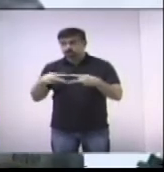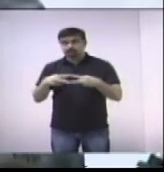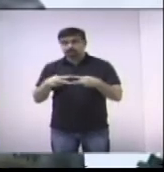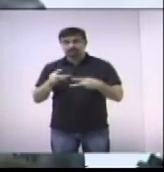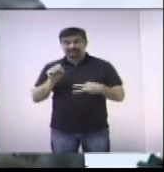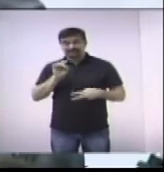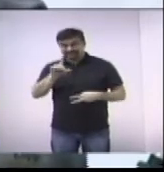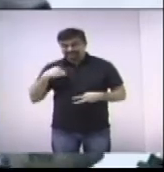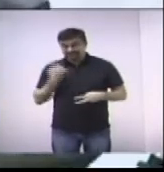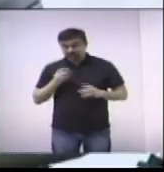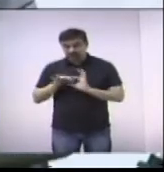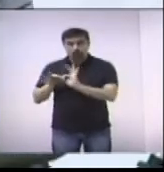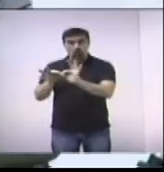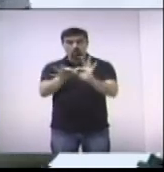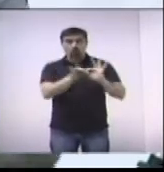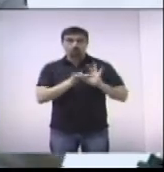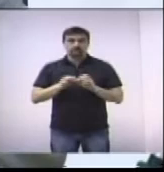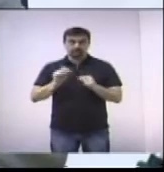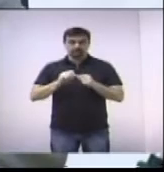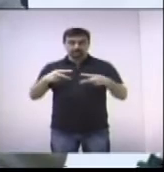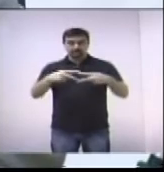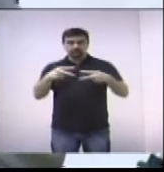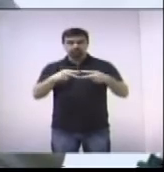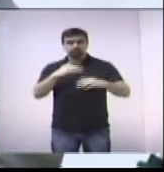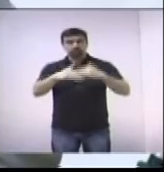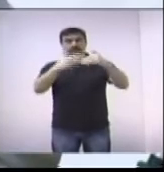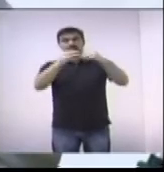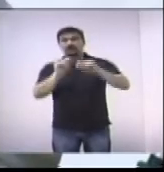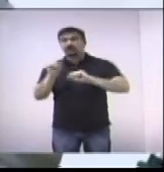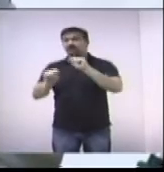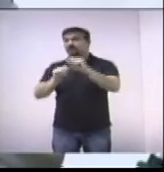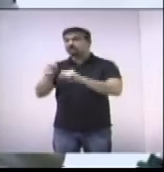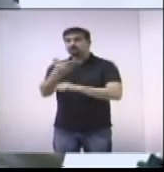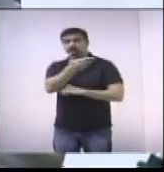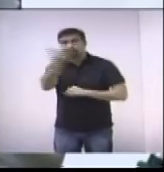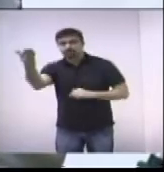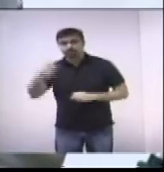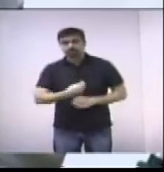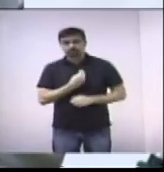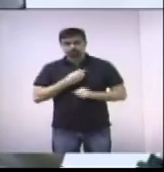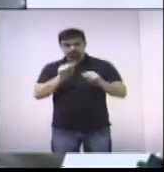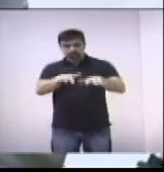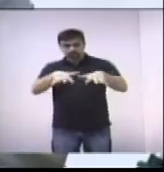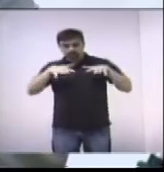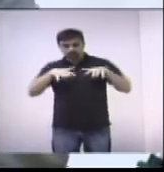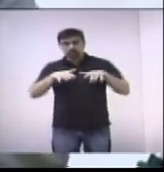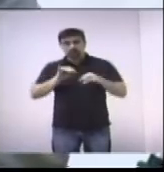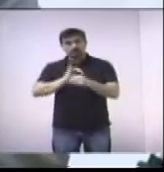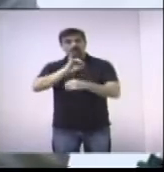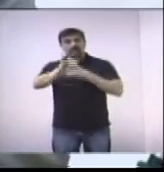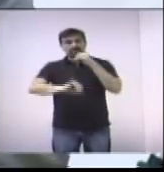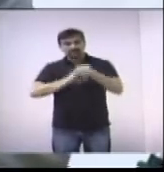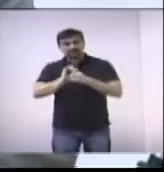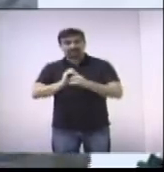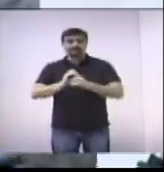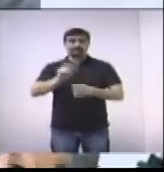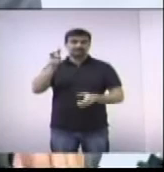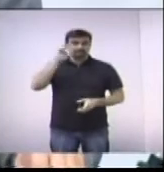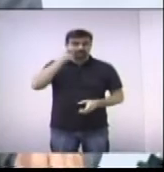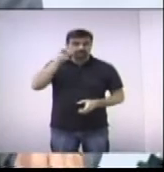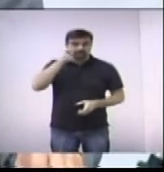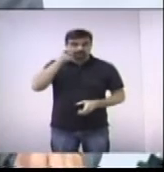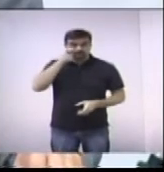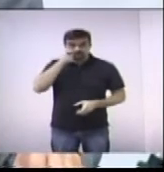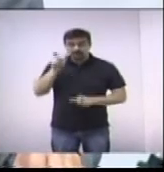melhor. Quem é de nós, vereadores, quem é que está aqui no plenário, quem é que está ouvindo na internet, só